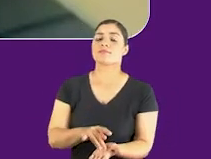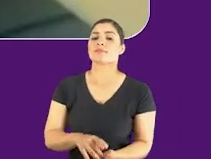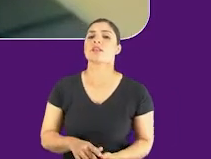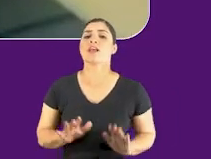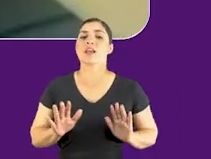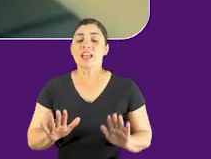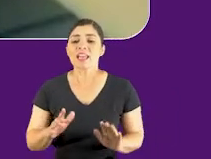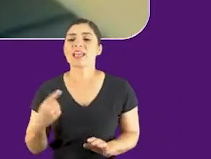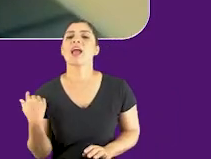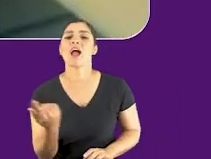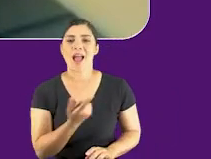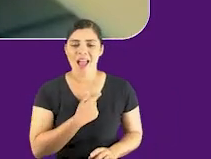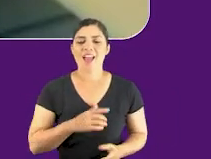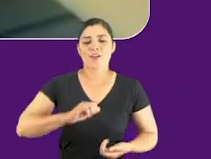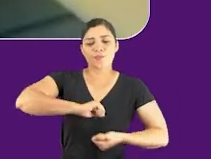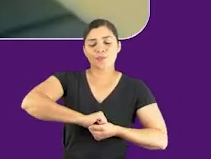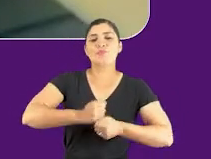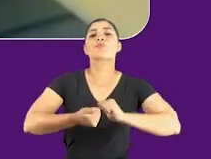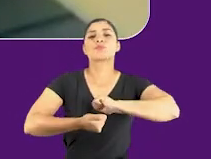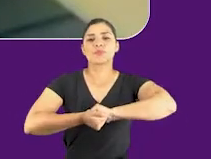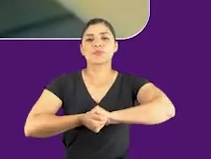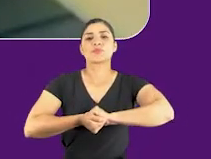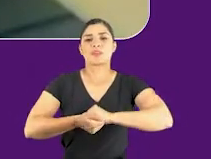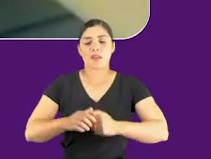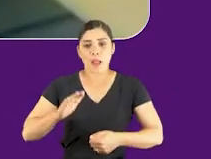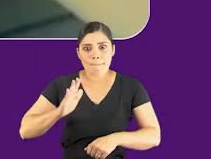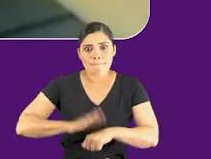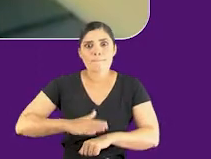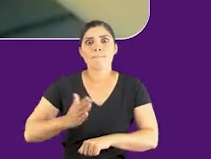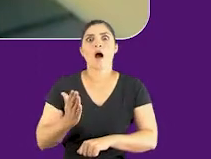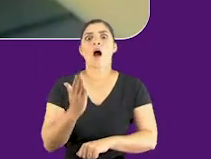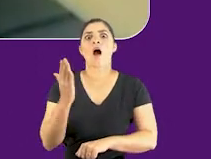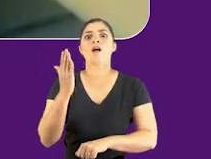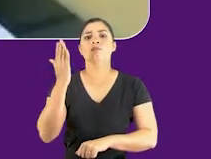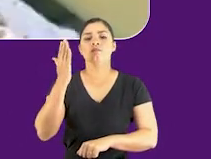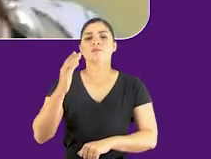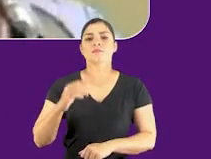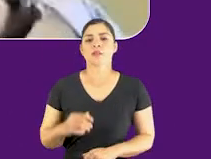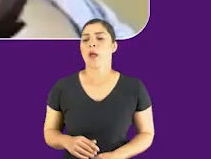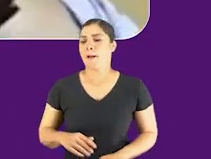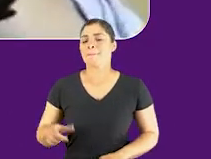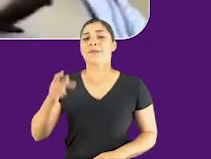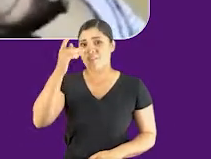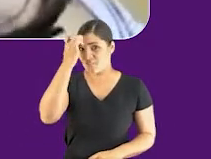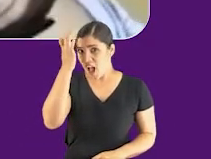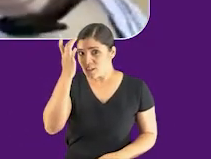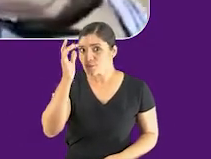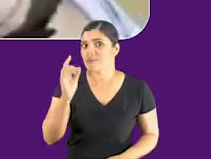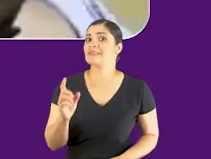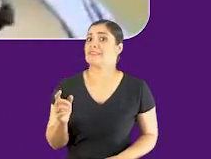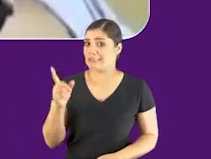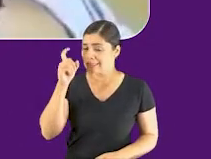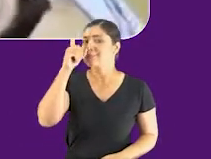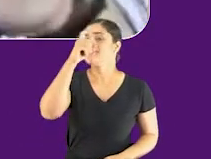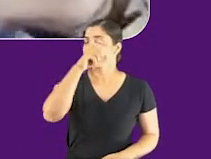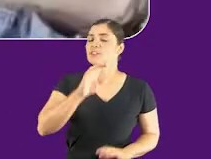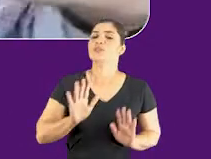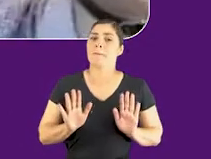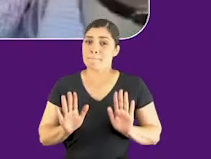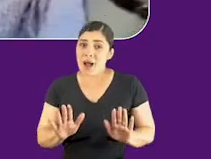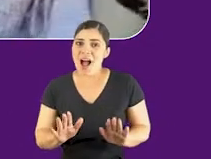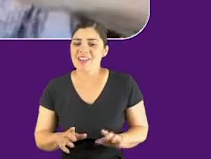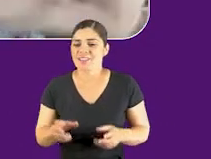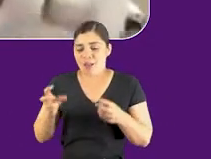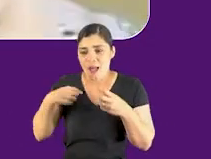é nós tivemos uma adaptação muito grande e não muito fácil porque é os os métodos de